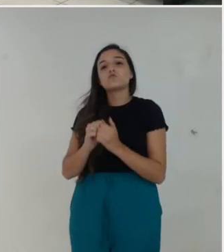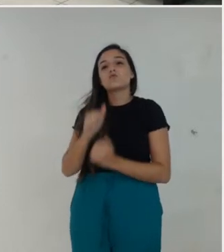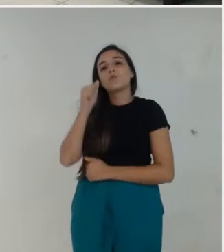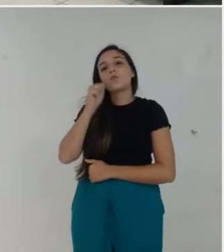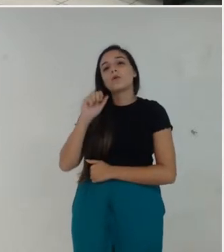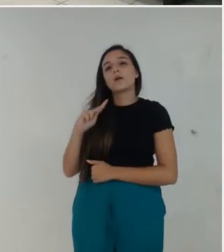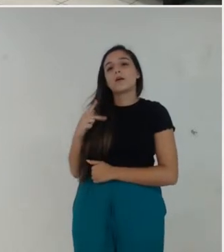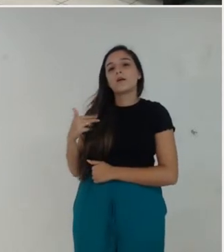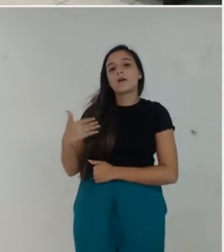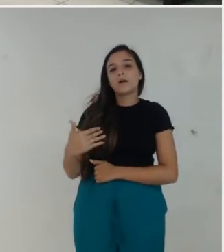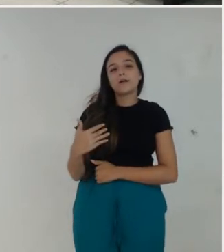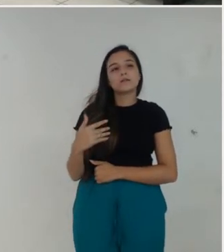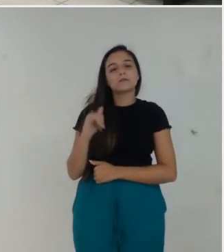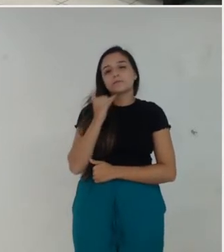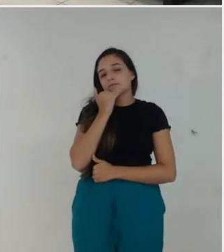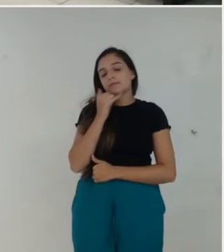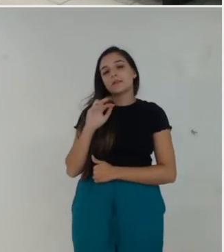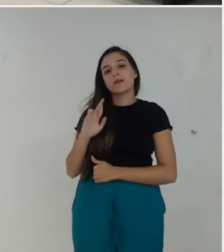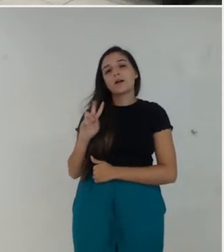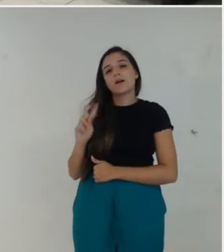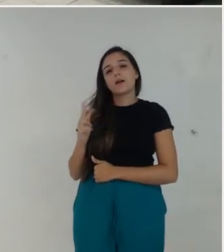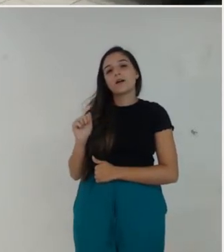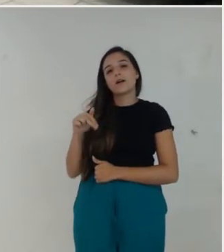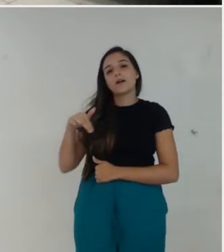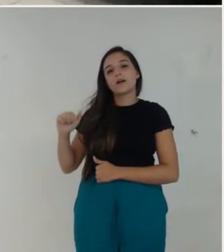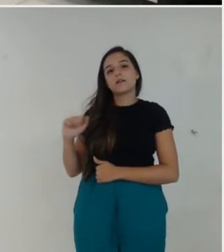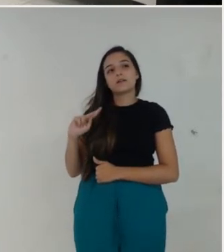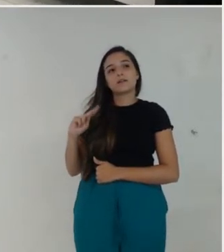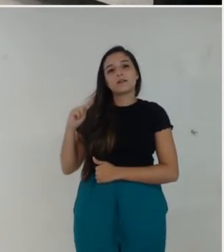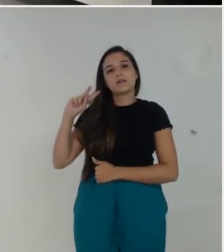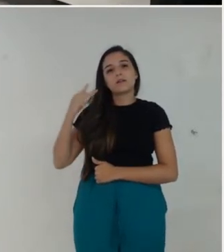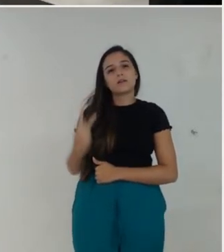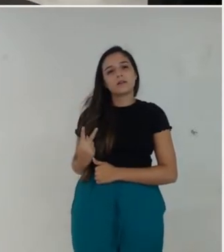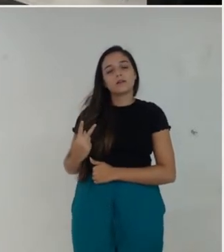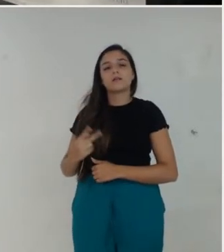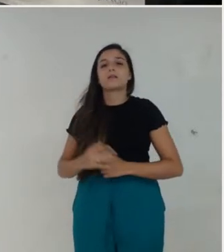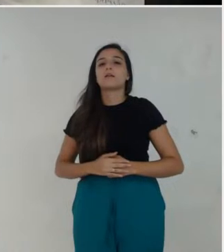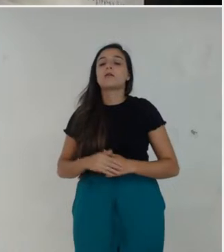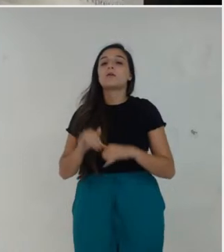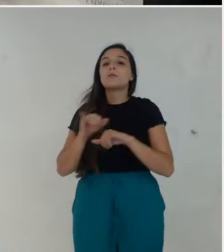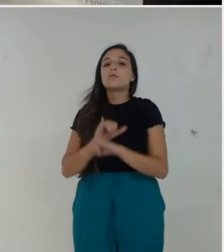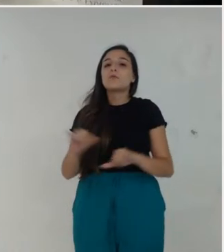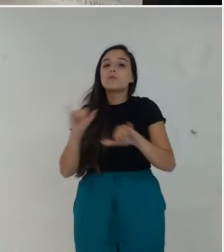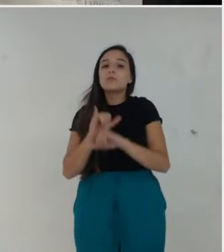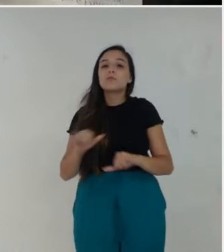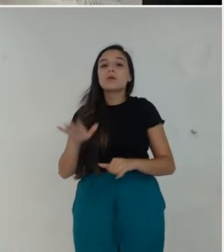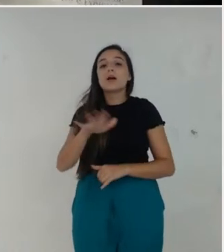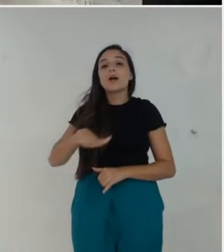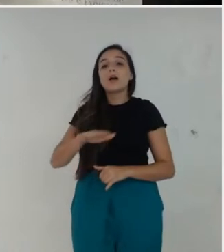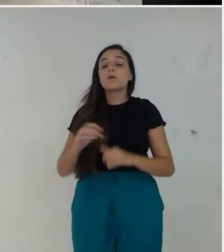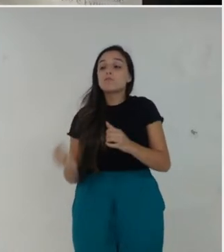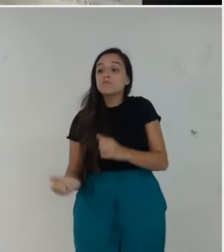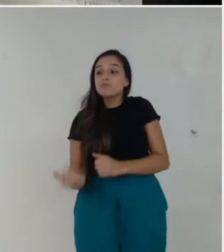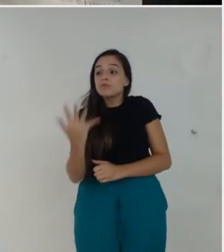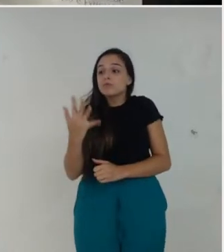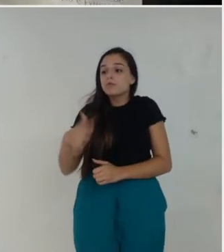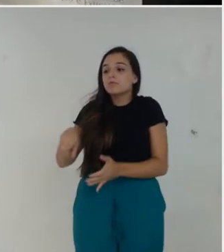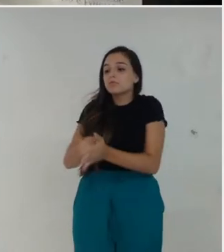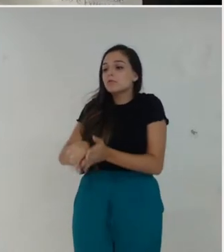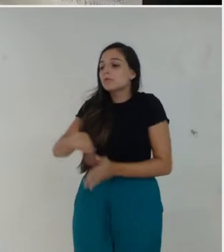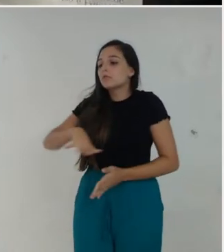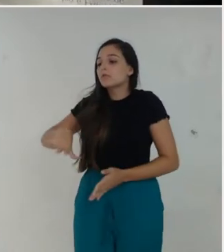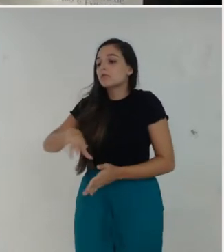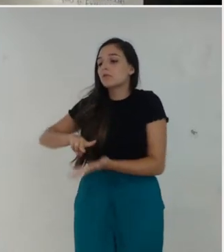sobre essa emergência e consolidação de um campo disciplinar específico, né, dentro do campo